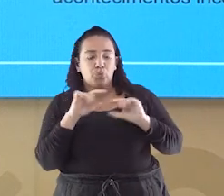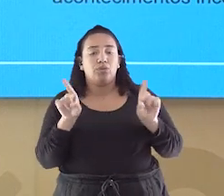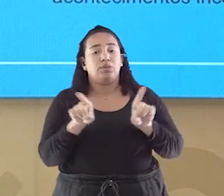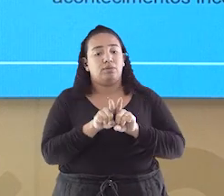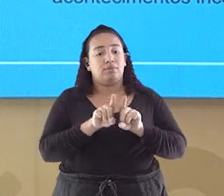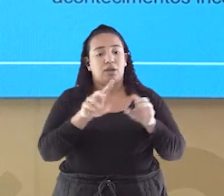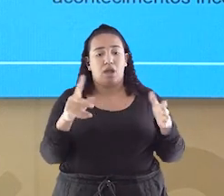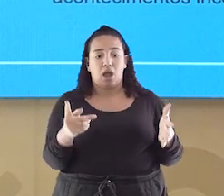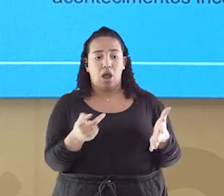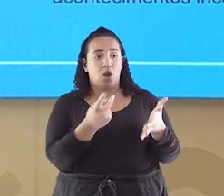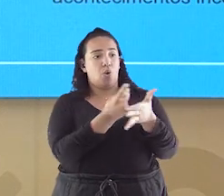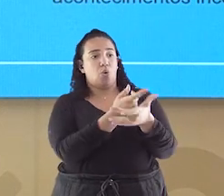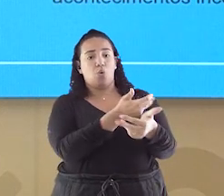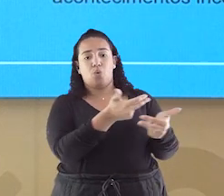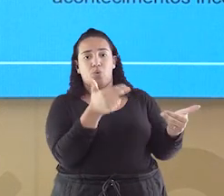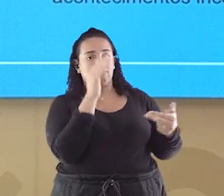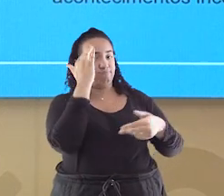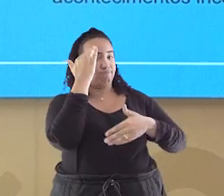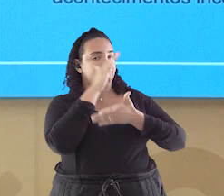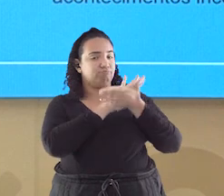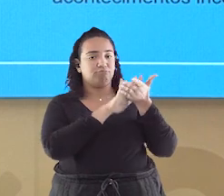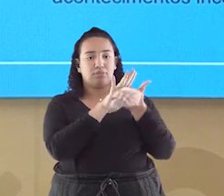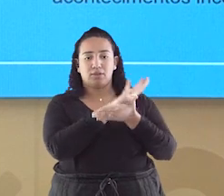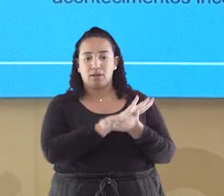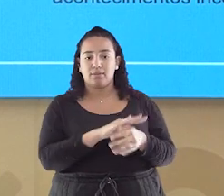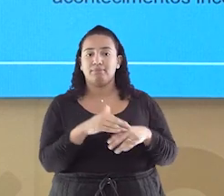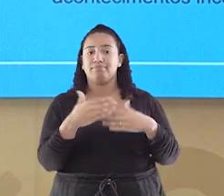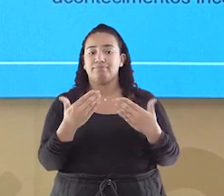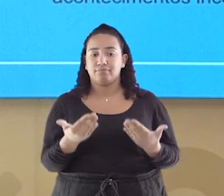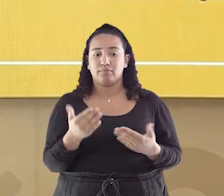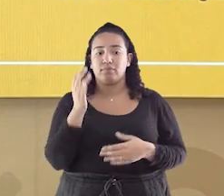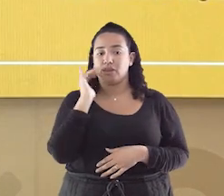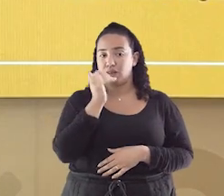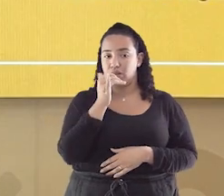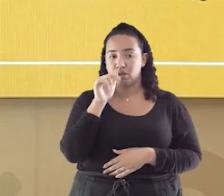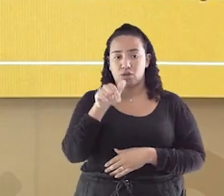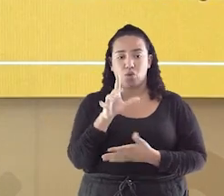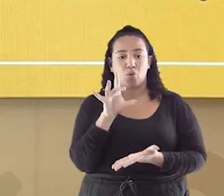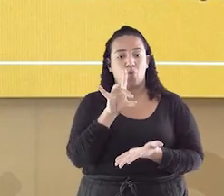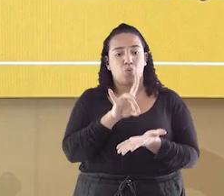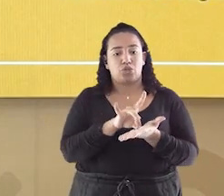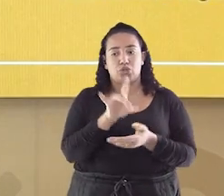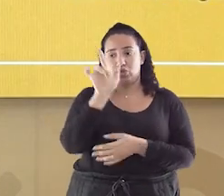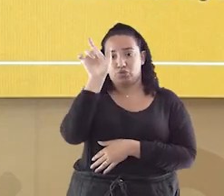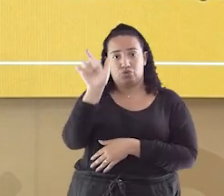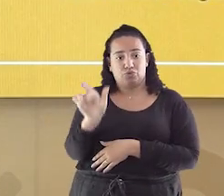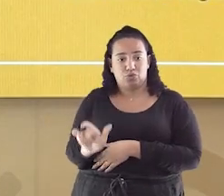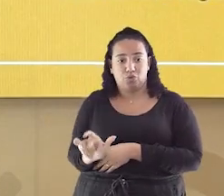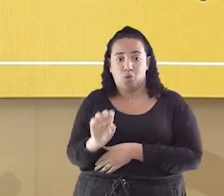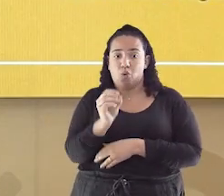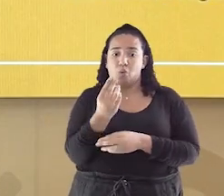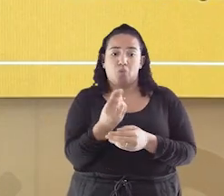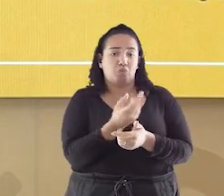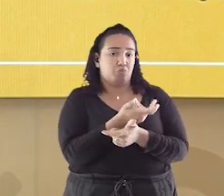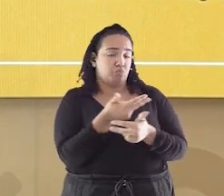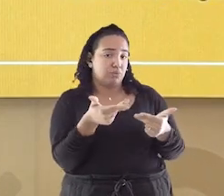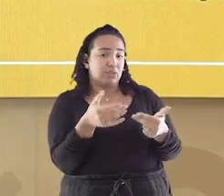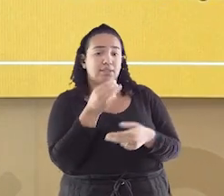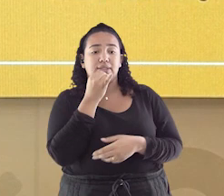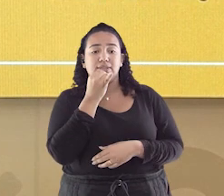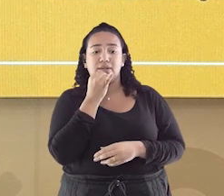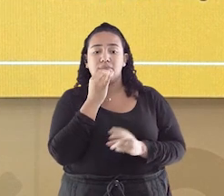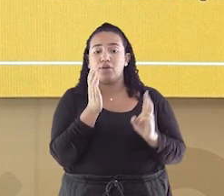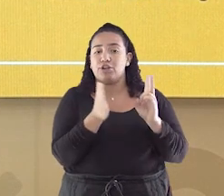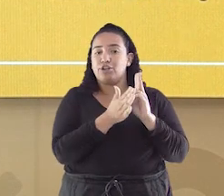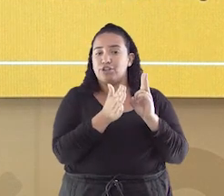e acontecimentos incompreendidos. Muitas lendas são ditas como a origem de alguém ou de alguma coisa, como é